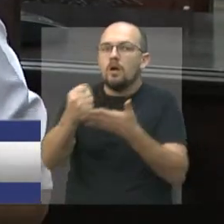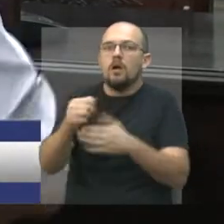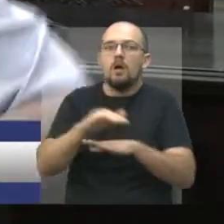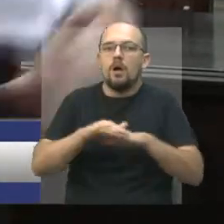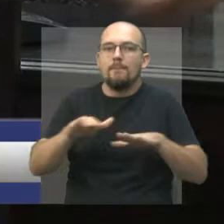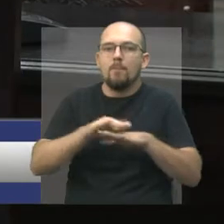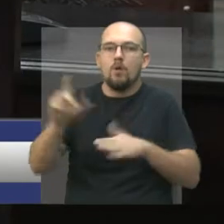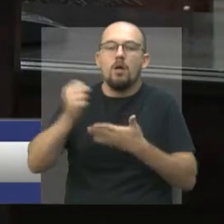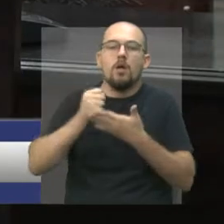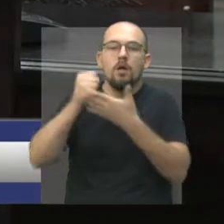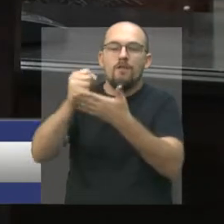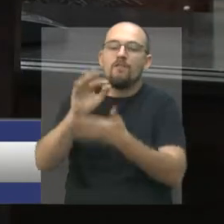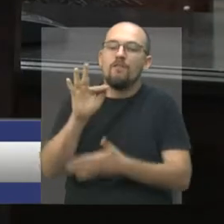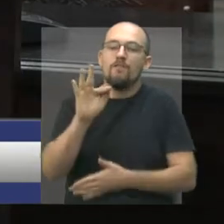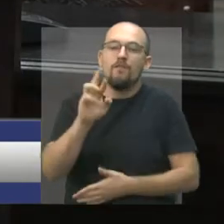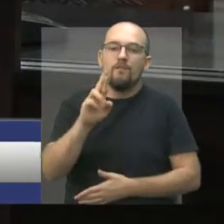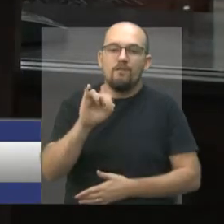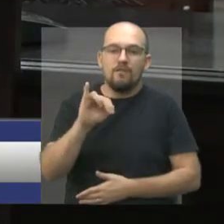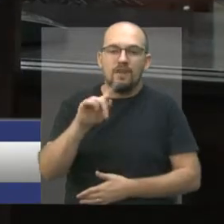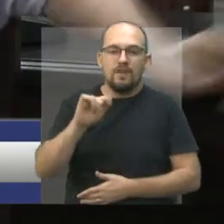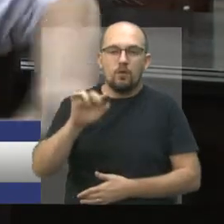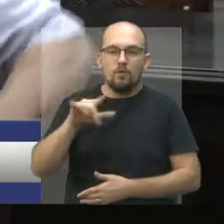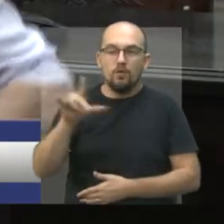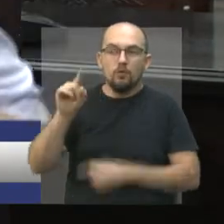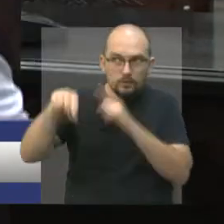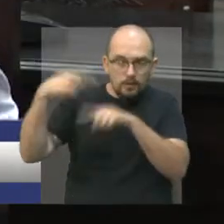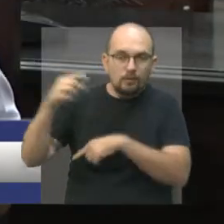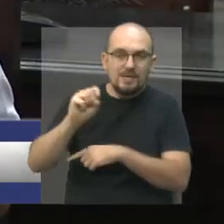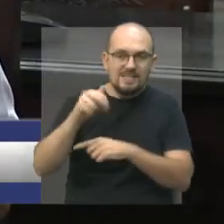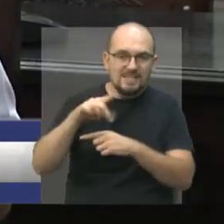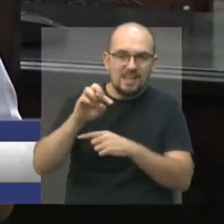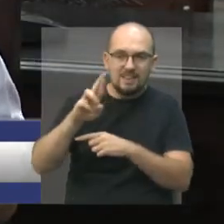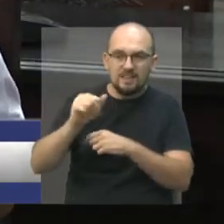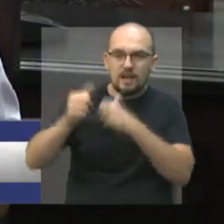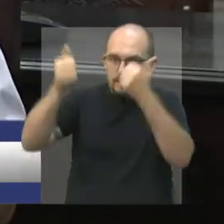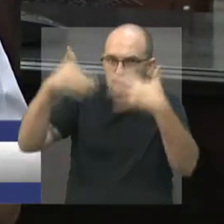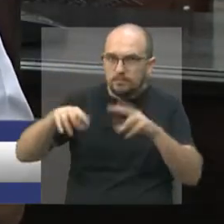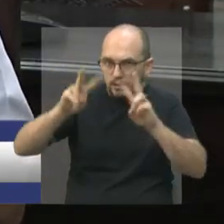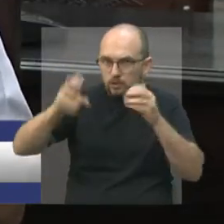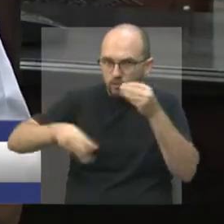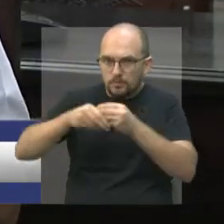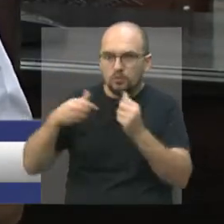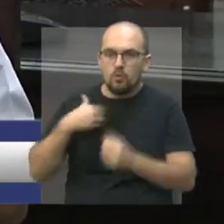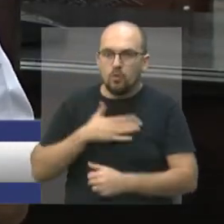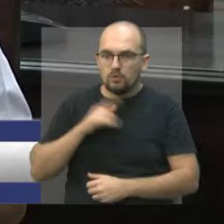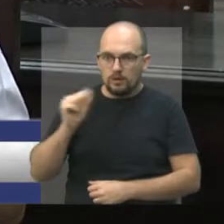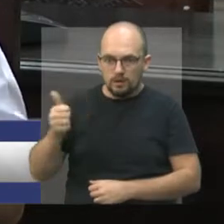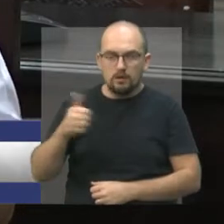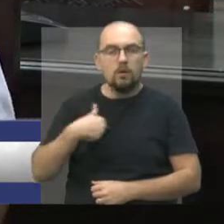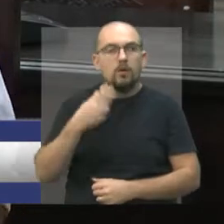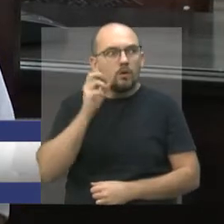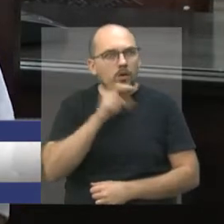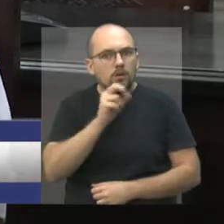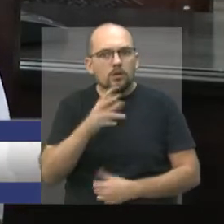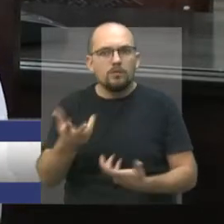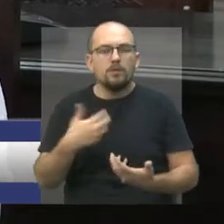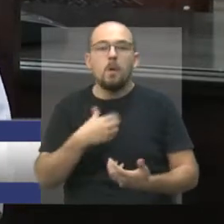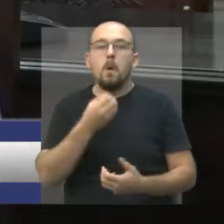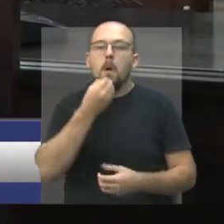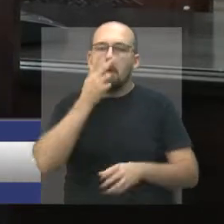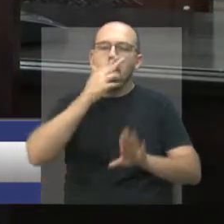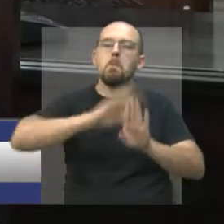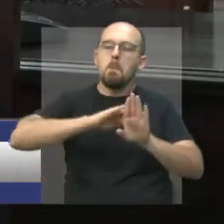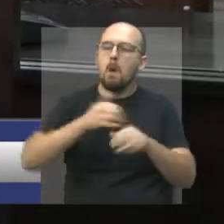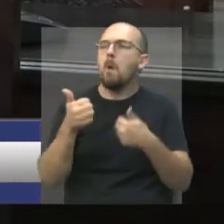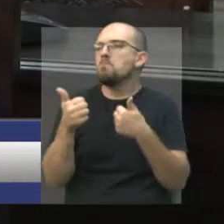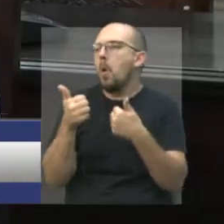remédio lá no Frei Galvão. Gostaria que a Sandra depois falasse sobre isso. Então, essas coisas que a gente está vendo, de boas intenções, eu